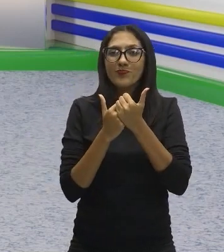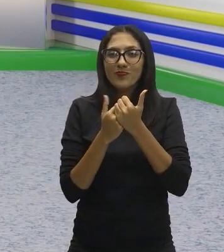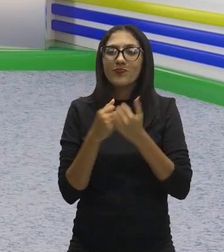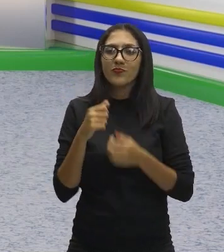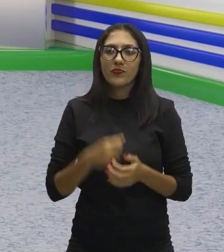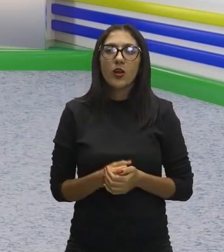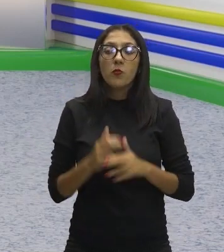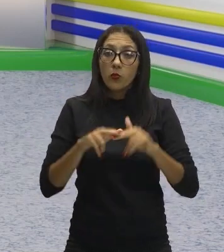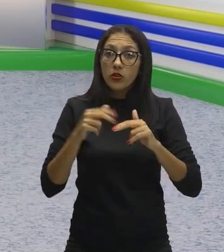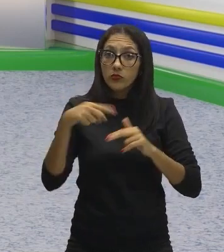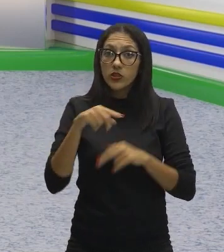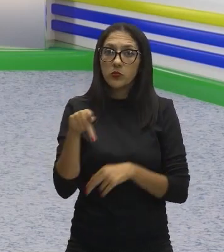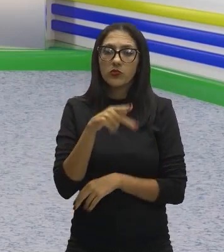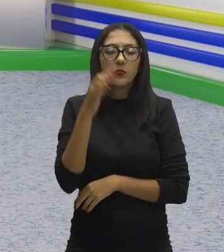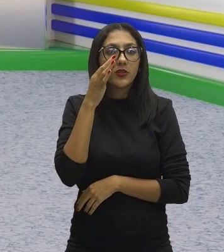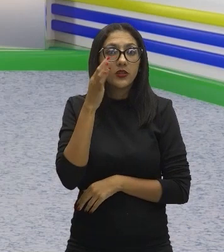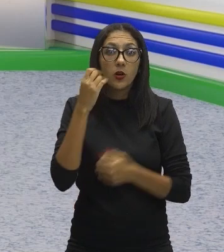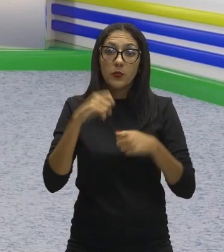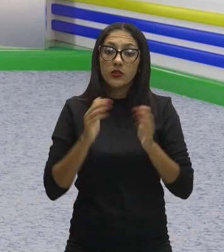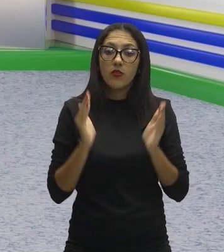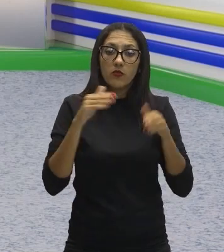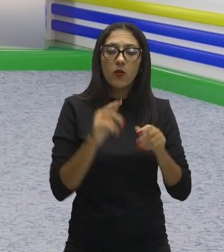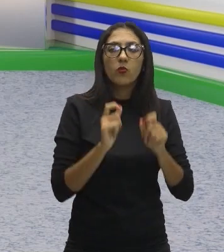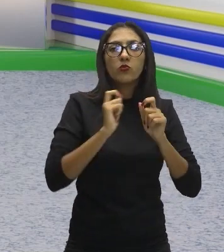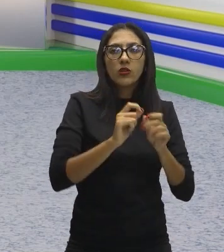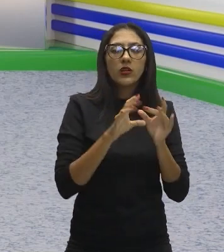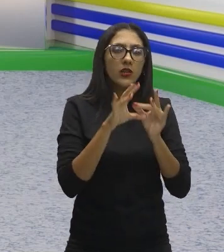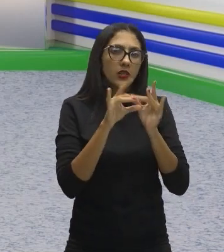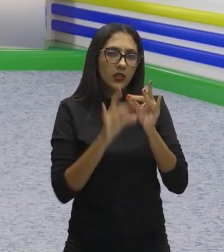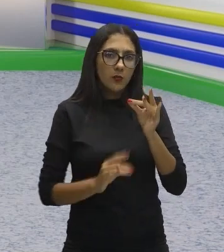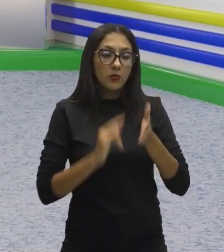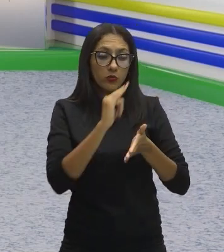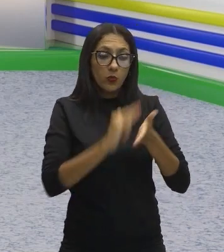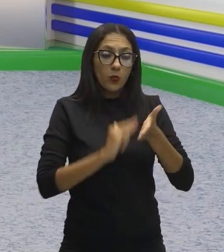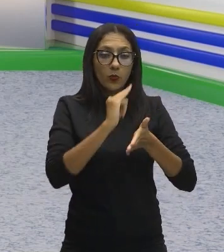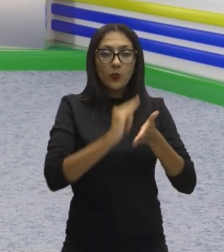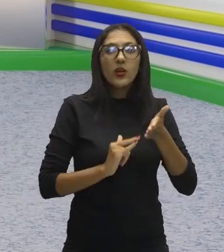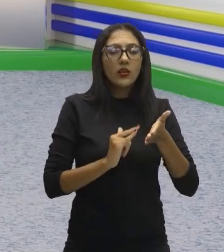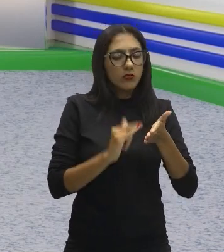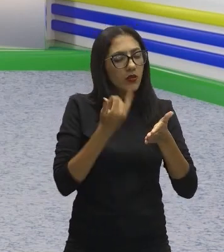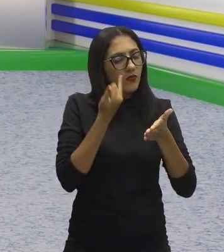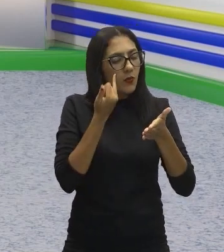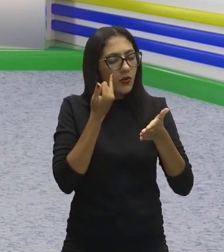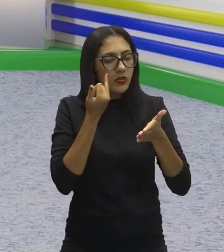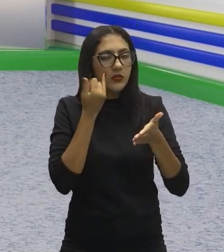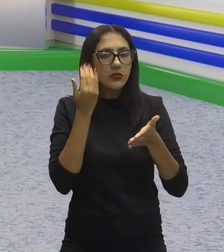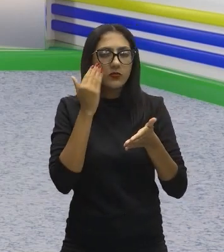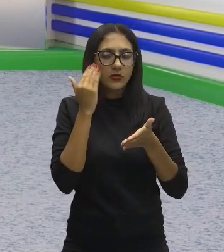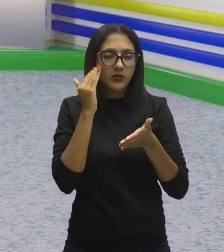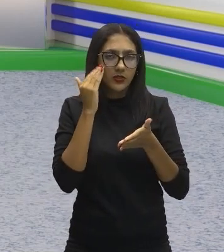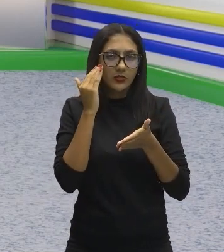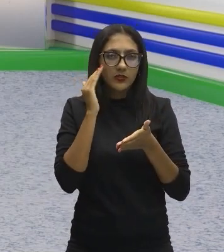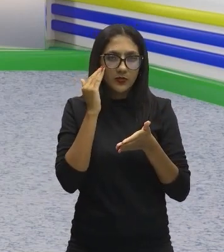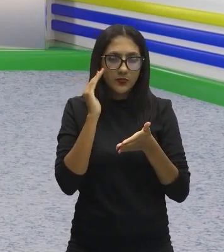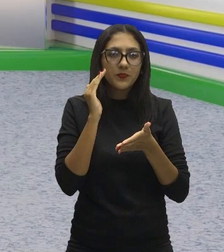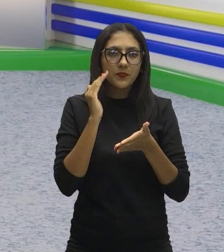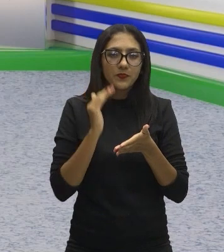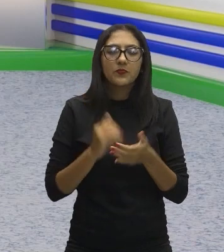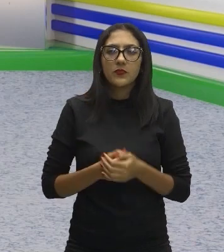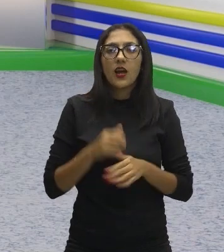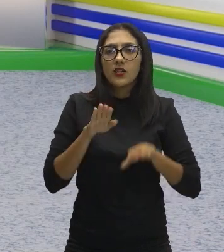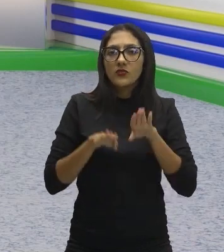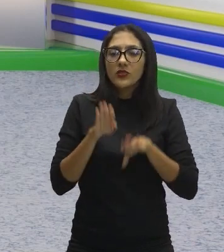plano de aula, né? Que a gente inclusive tenta com o máximo, né, de vezes possíveis mandar na data certa,